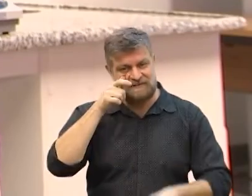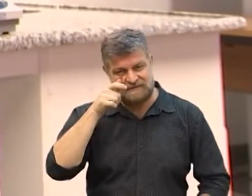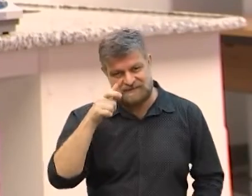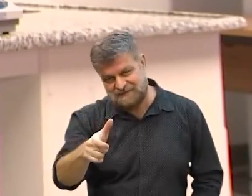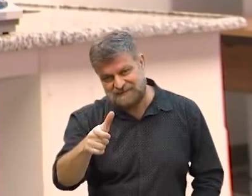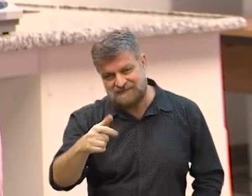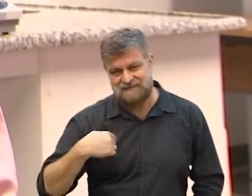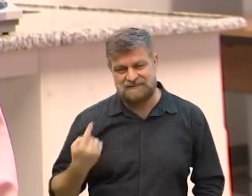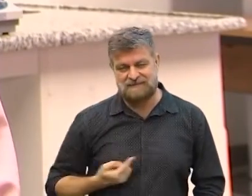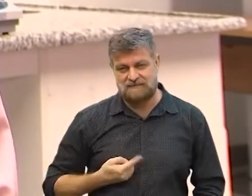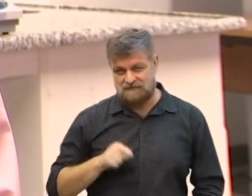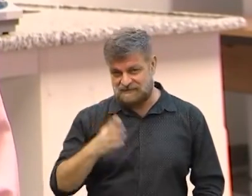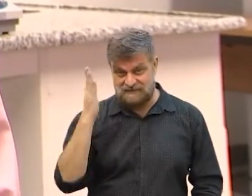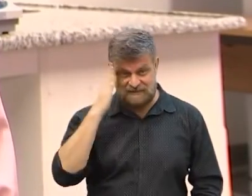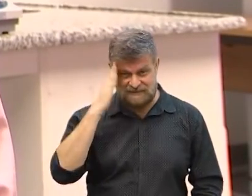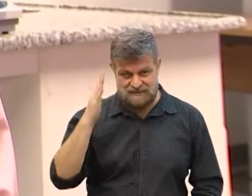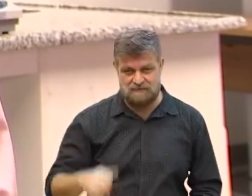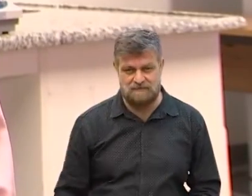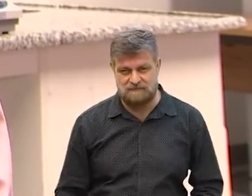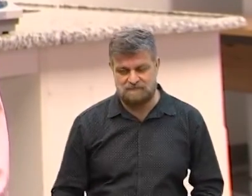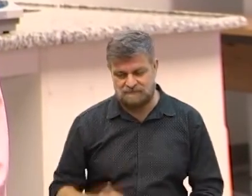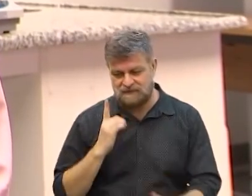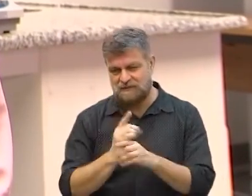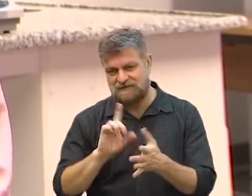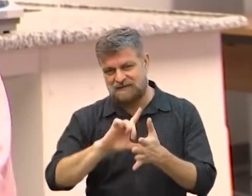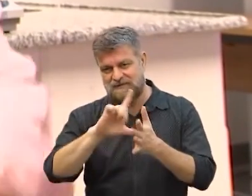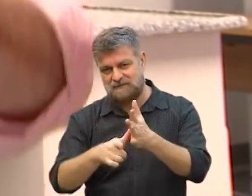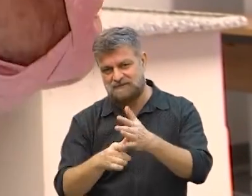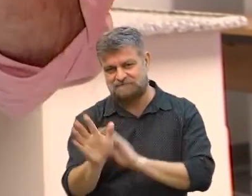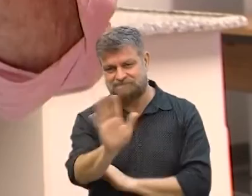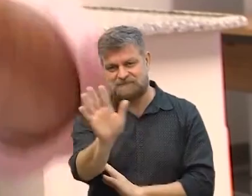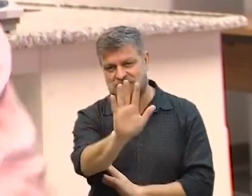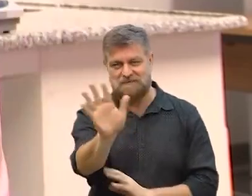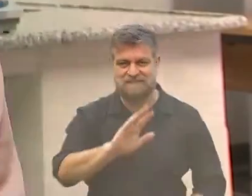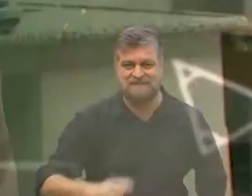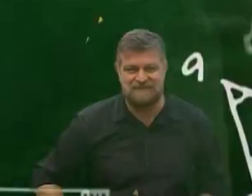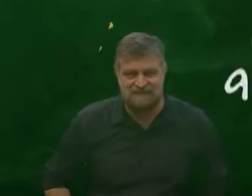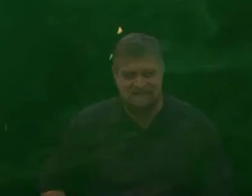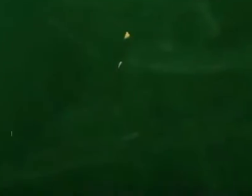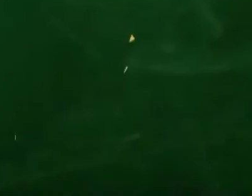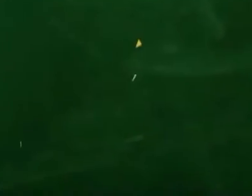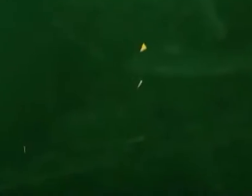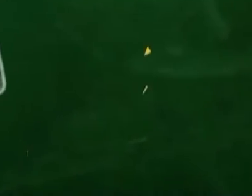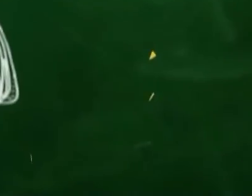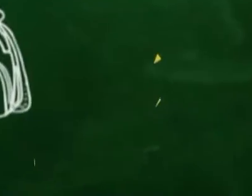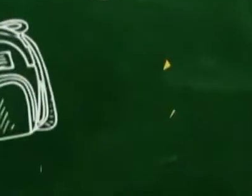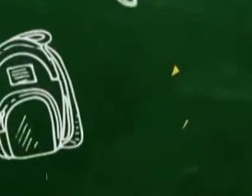na Educação. Então, pessoal, já sabe, né? Até a próxima oportunidade. Tchau!